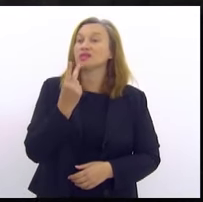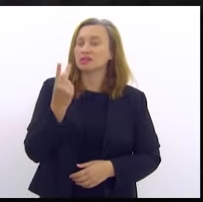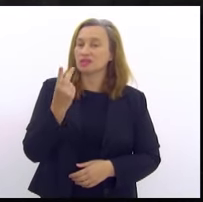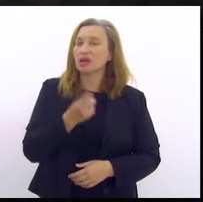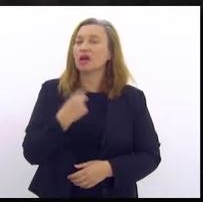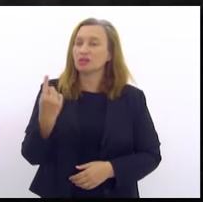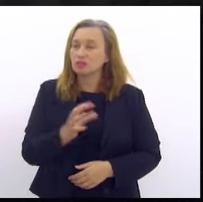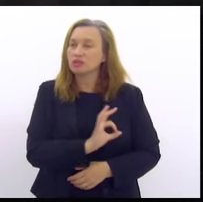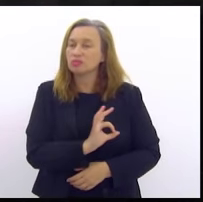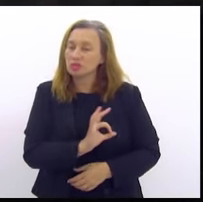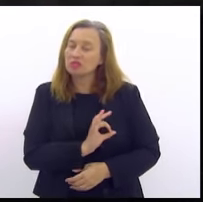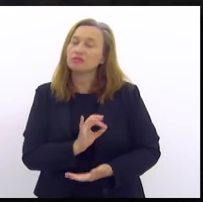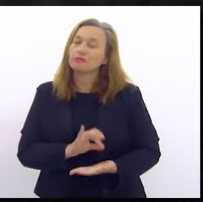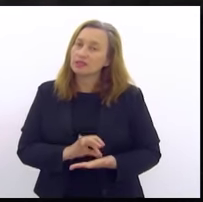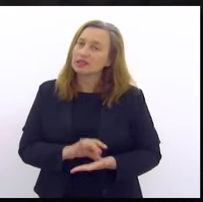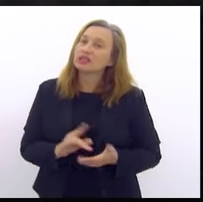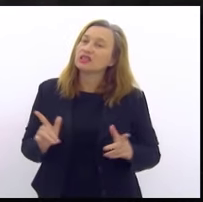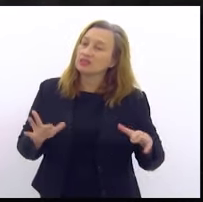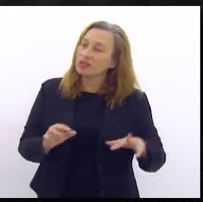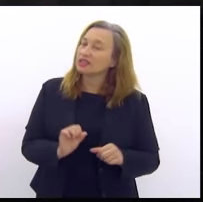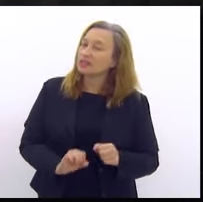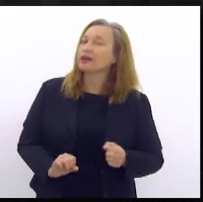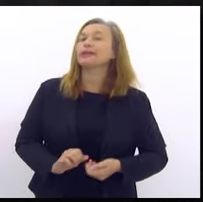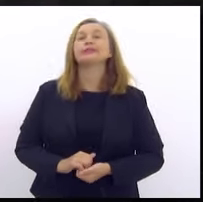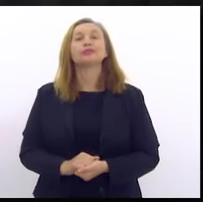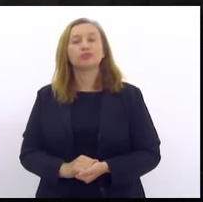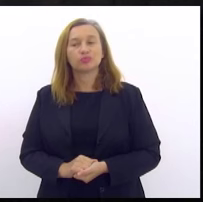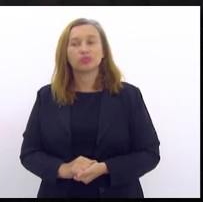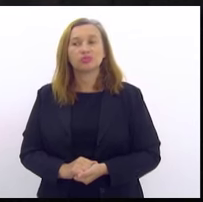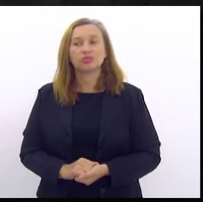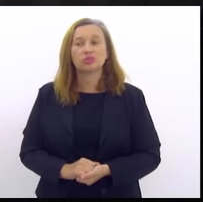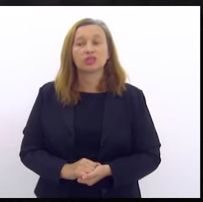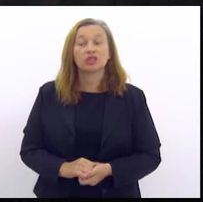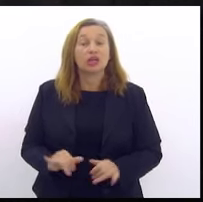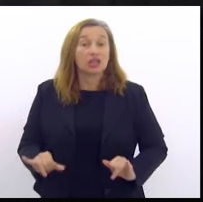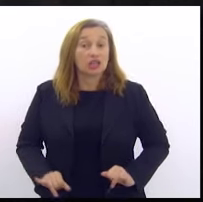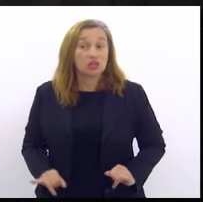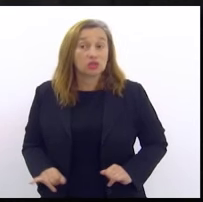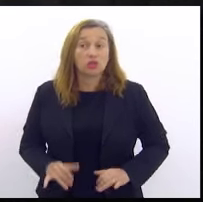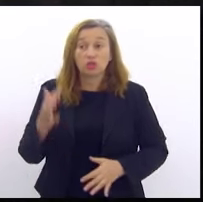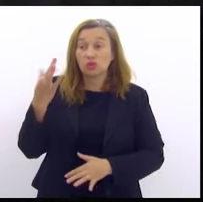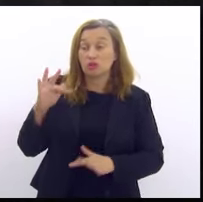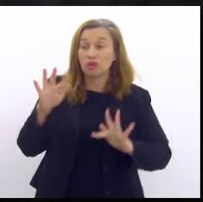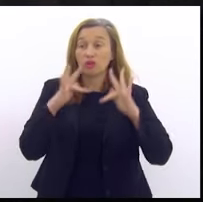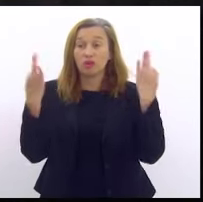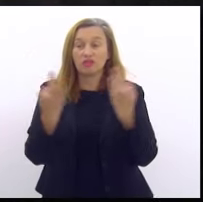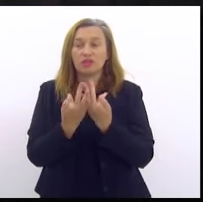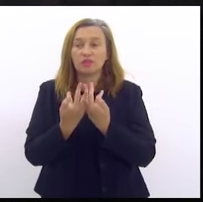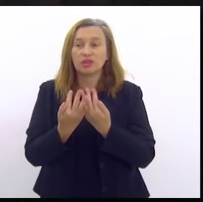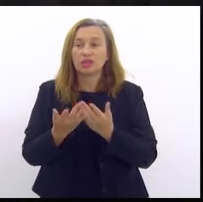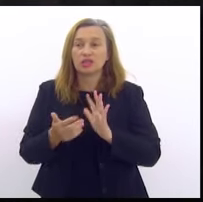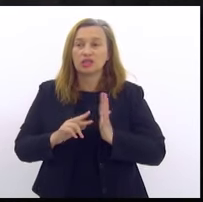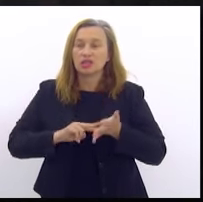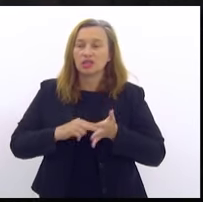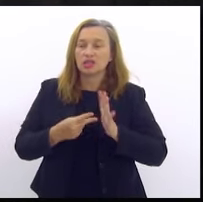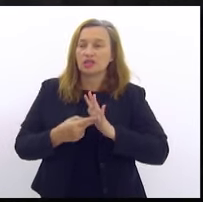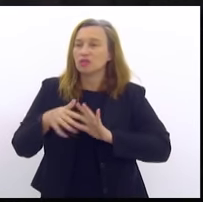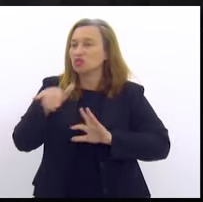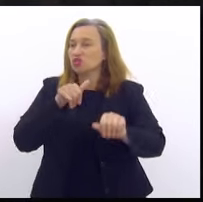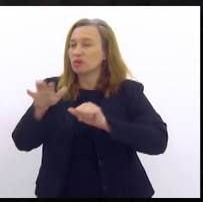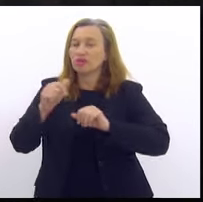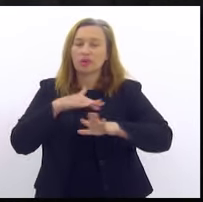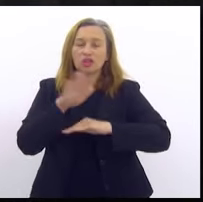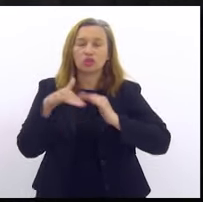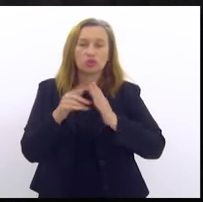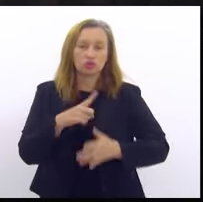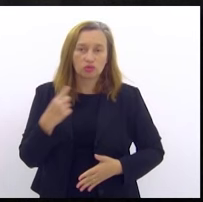nossa polícia, que realmente faz a diferença. E que a dor e o sofrimento das famílias sirvam como um chamado à ação para todos